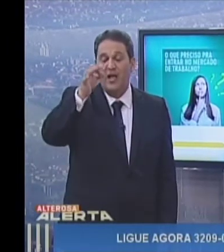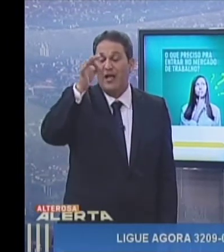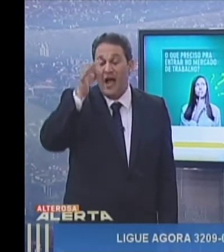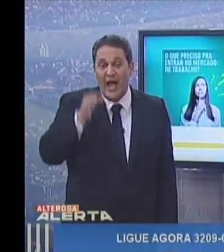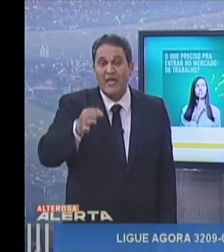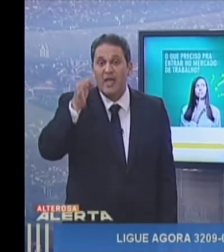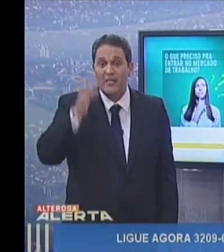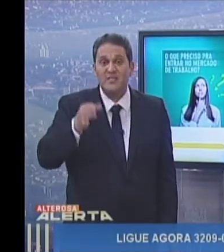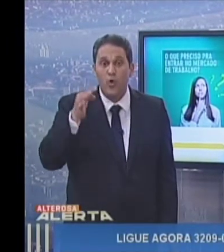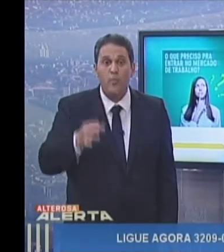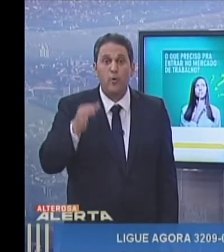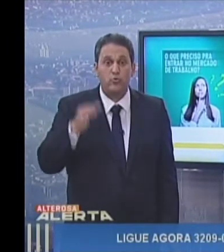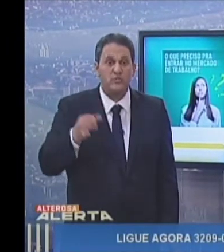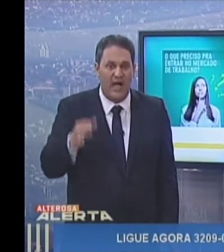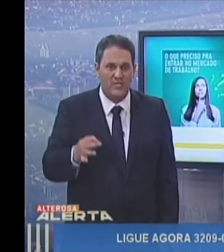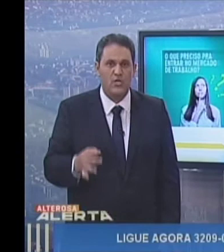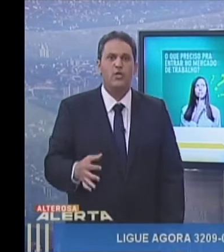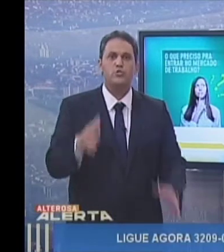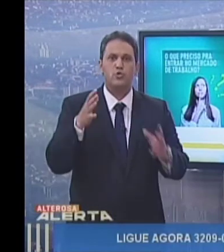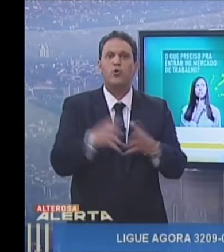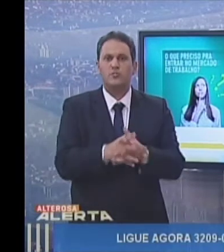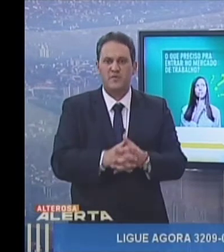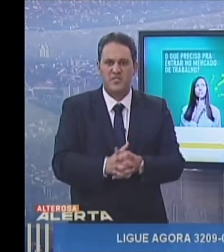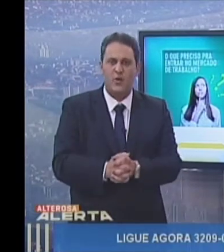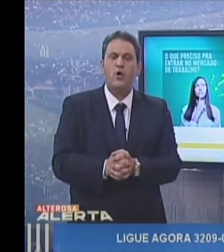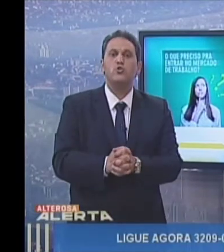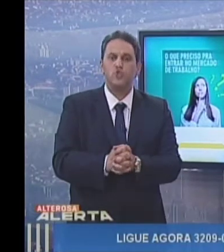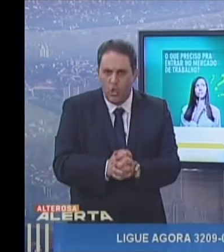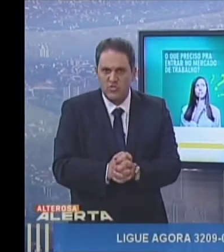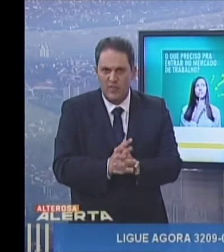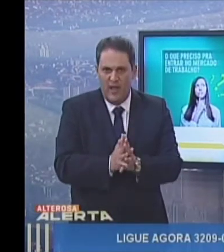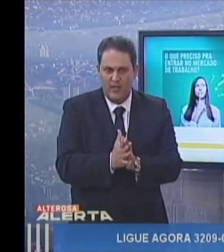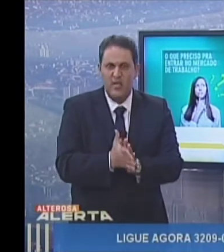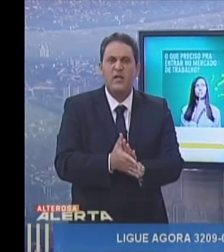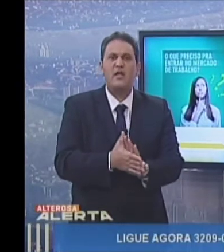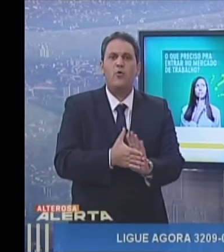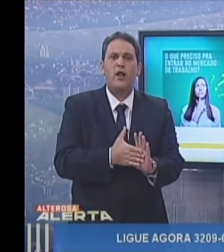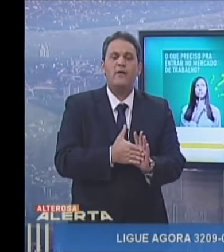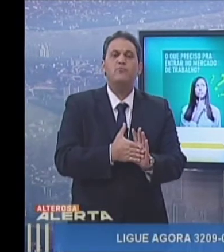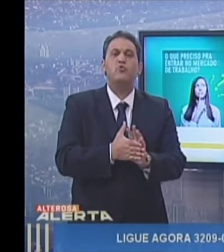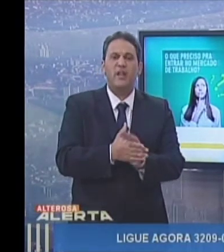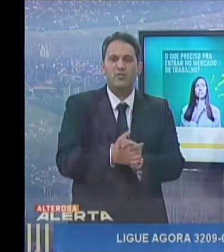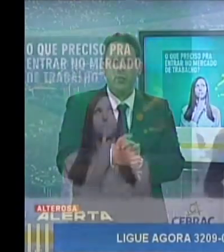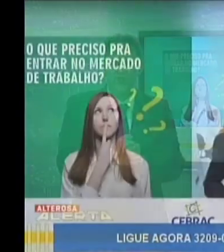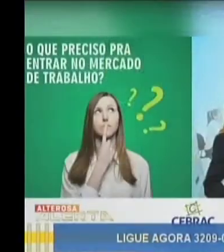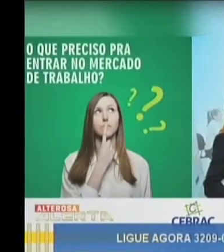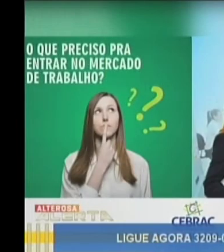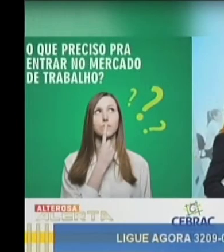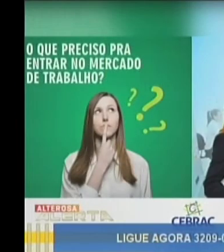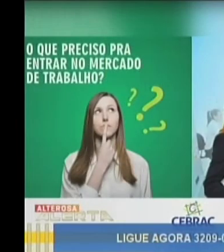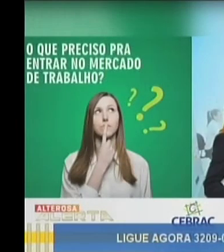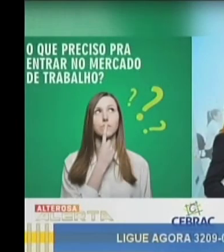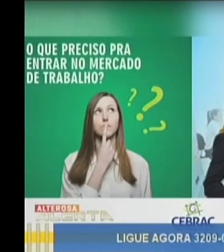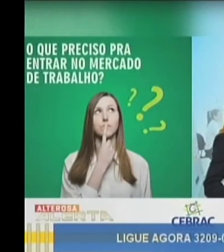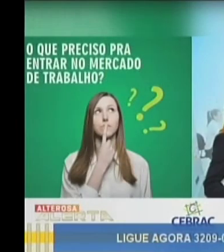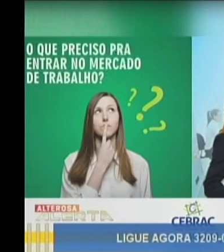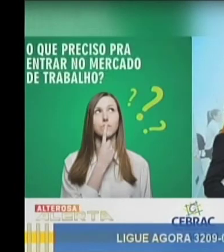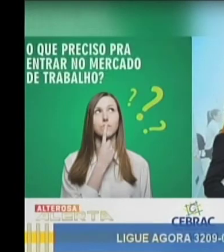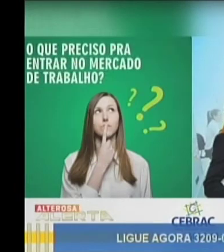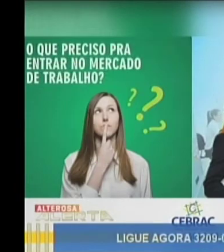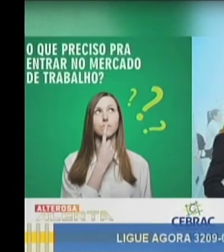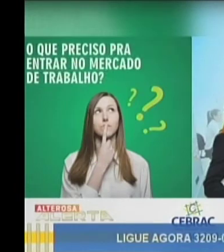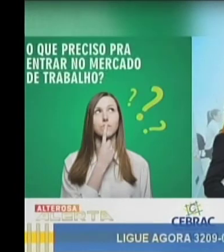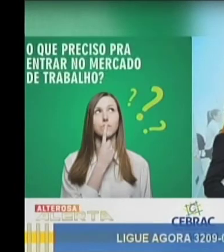para dar garra e essa oportunidade. Desconto especial só no SEBRAC. Ligue agora no 32090770.